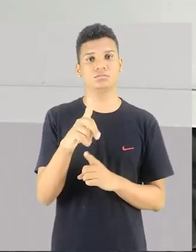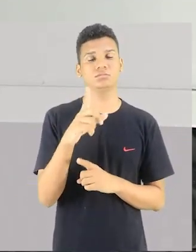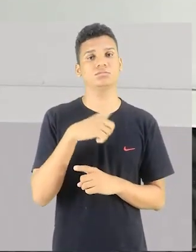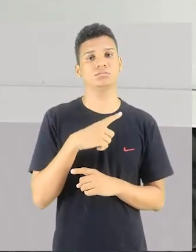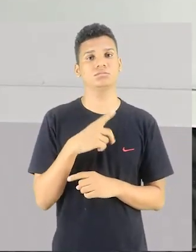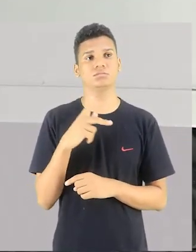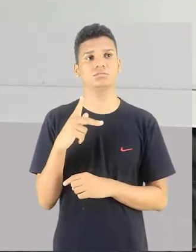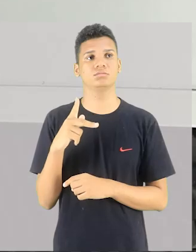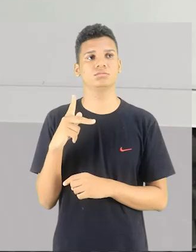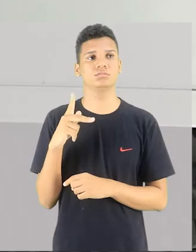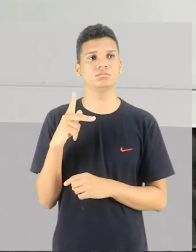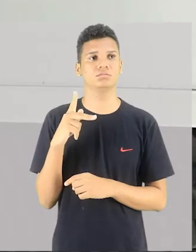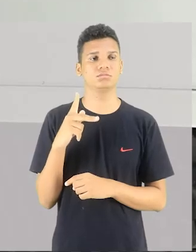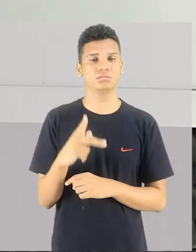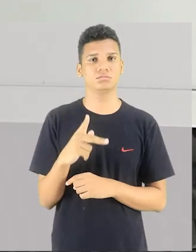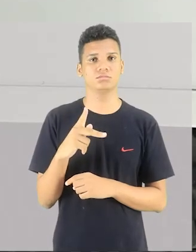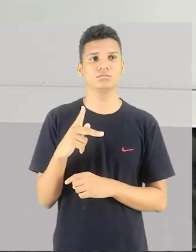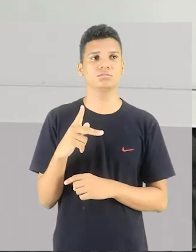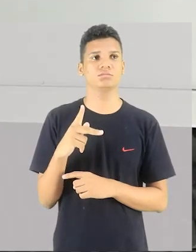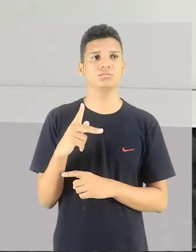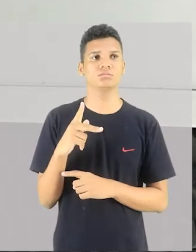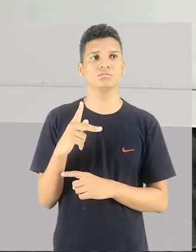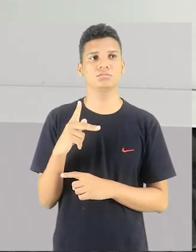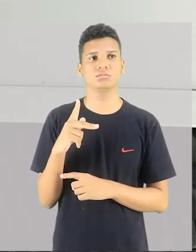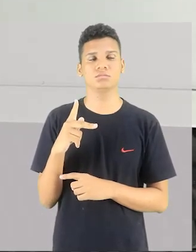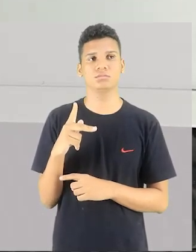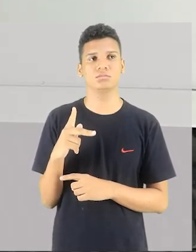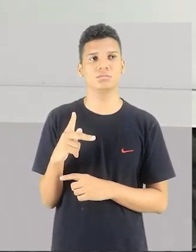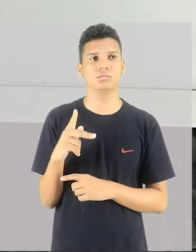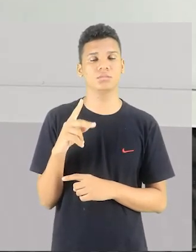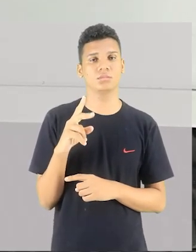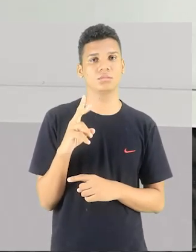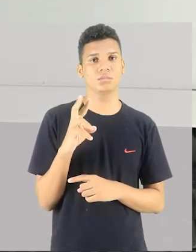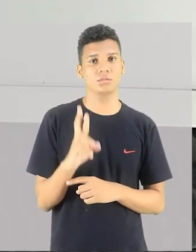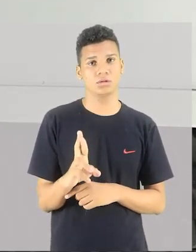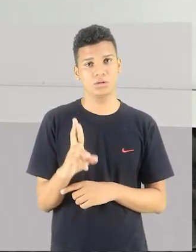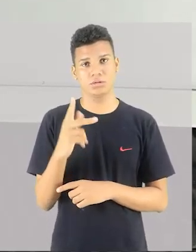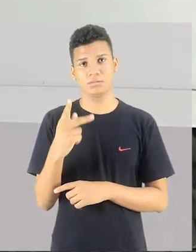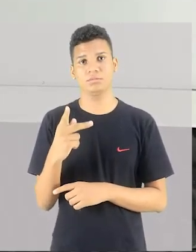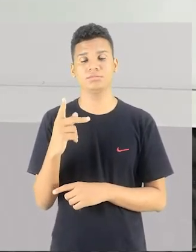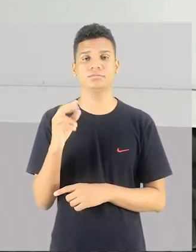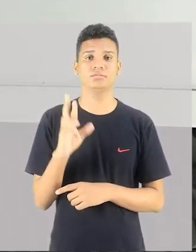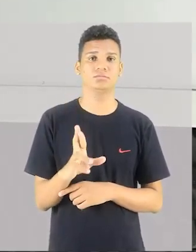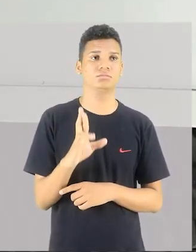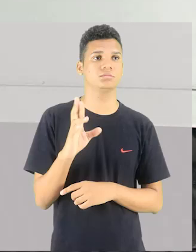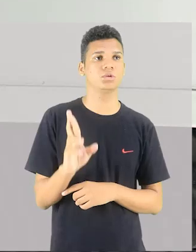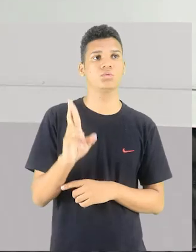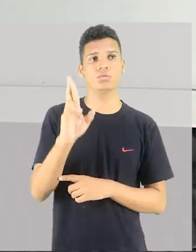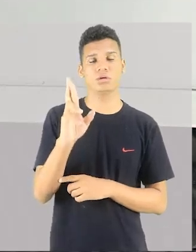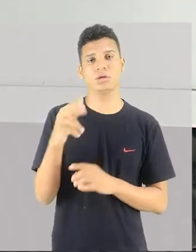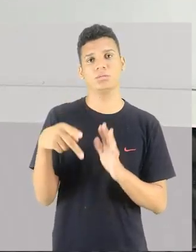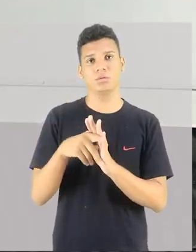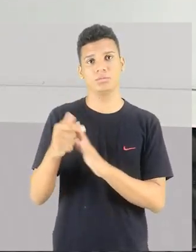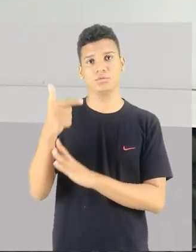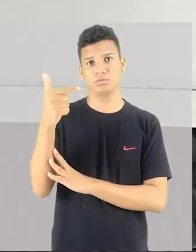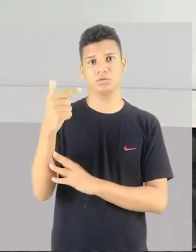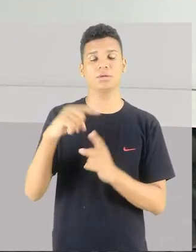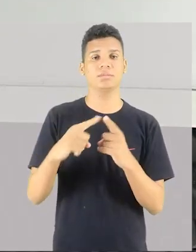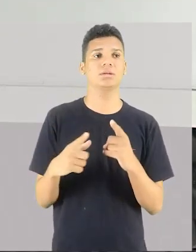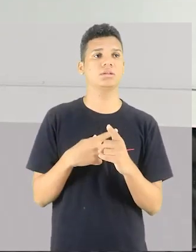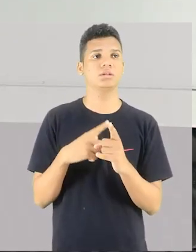pi chamado de r maiúsculo aqui tá porque tem um raio maior R qu que é uma só então